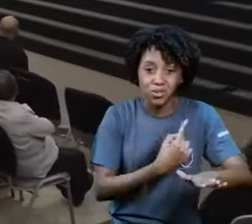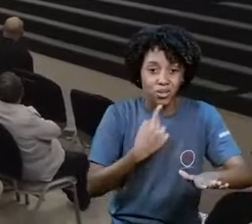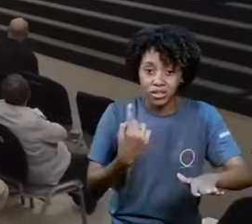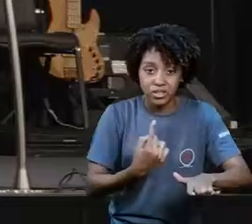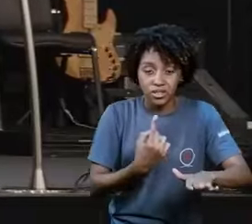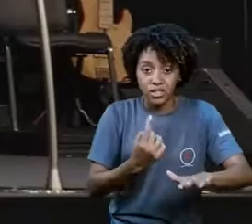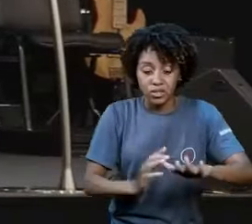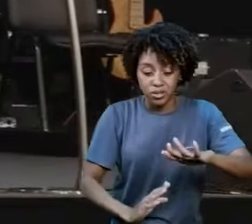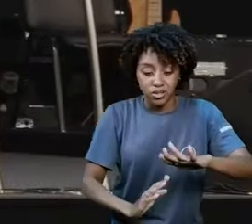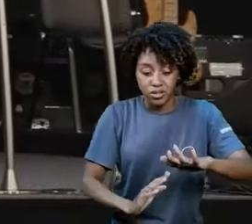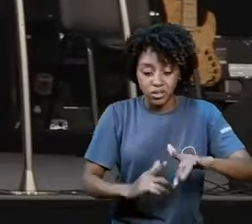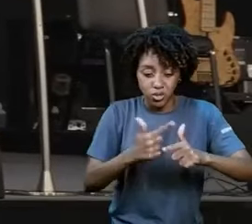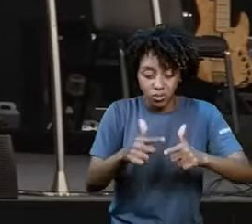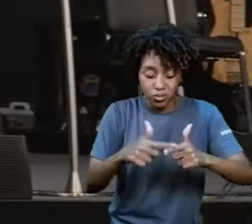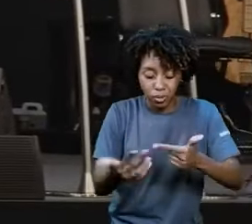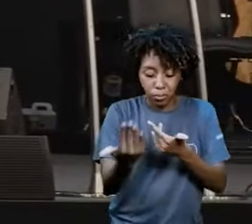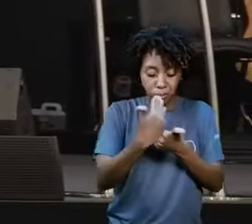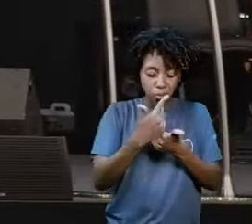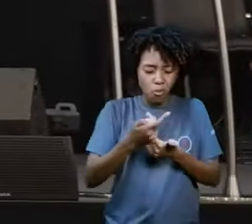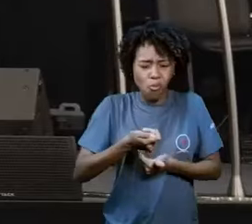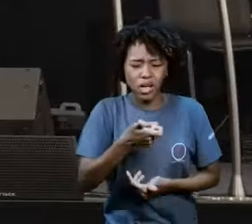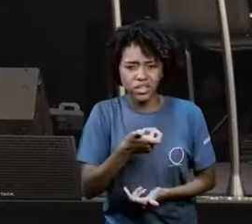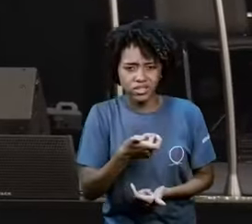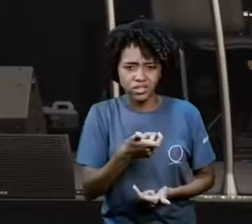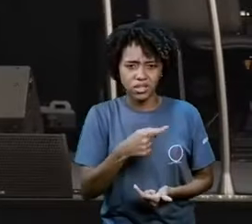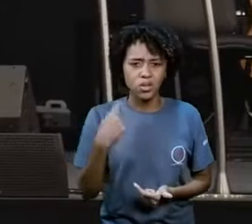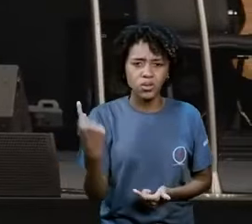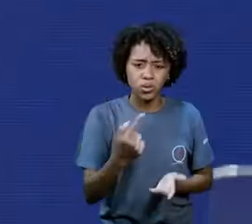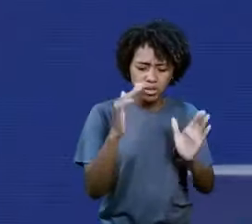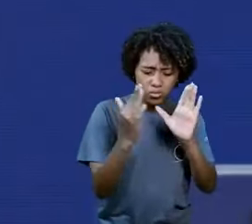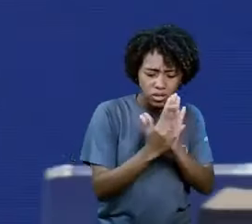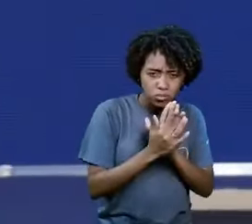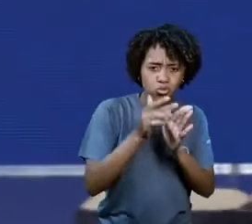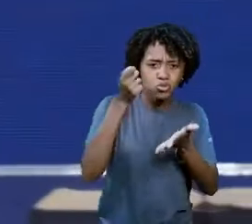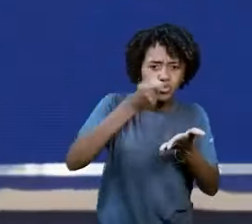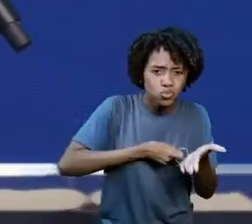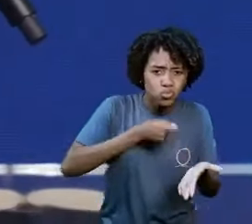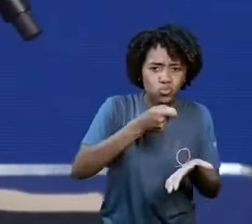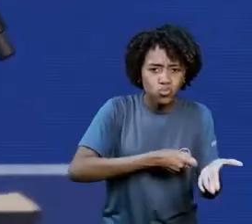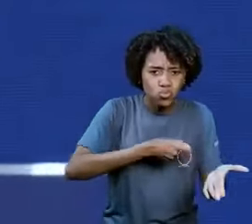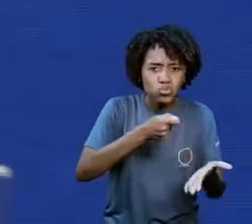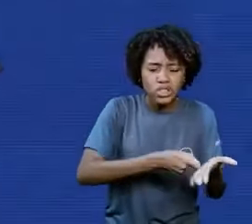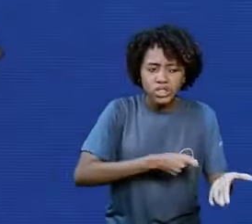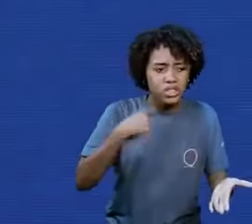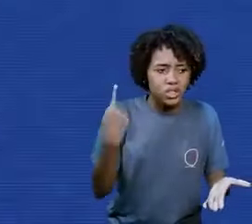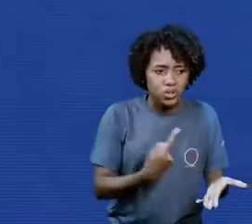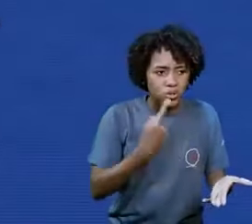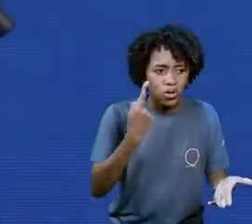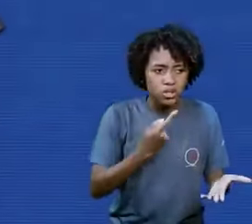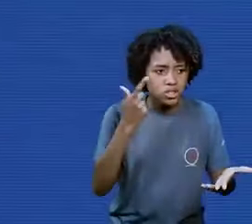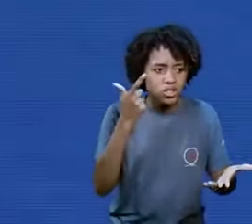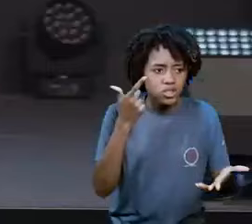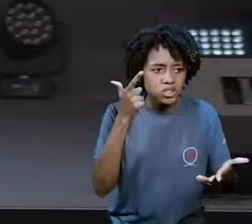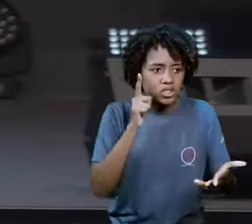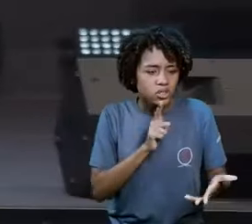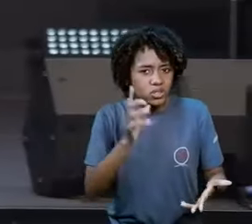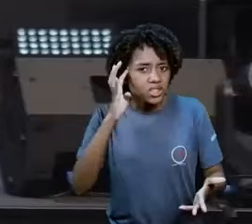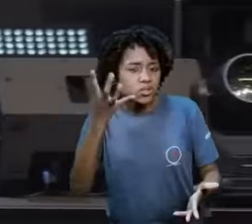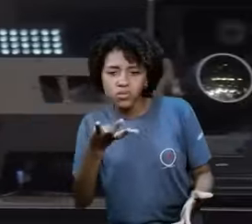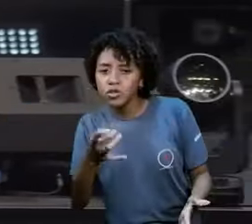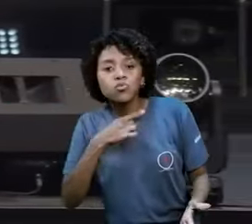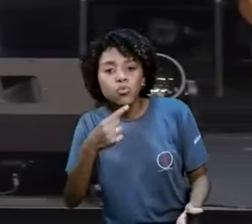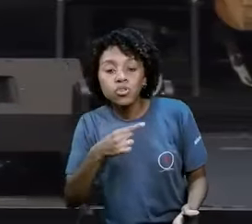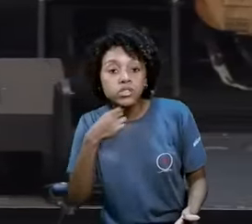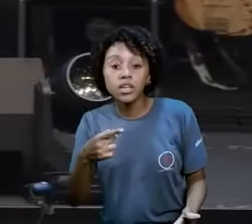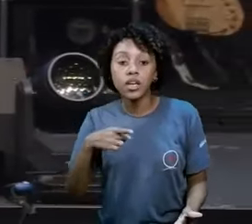muito maior do que eu eu e você nós enfrentamos lutas de coisas que nós não temos possibilidade de resolver